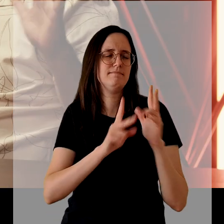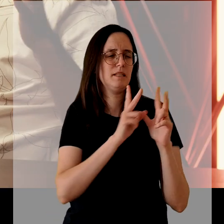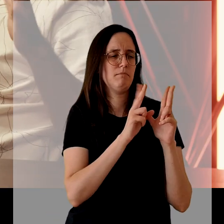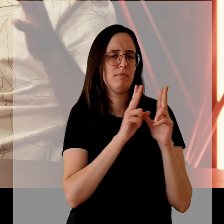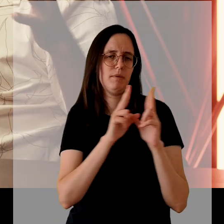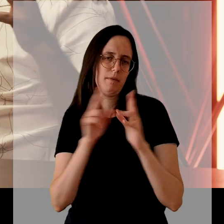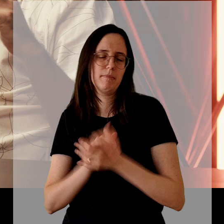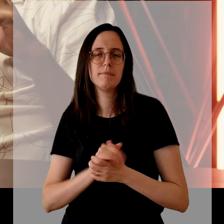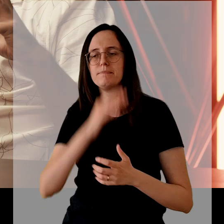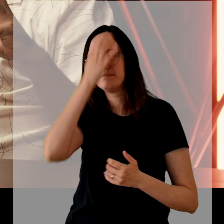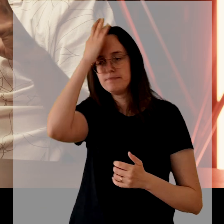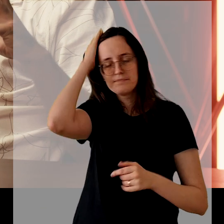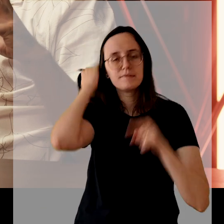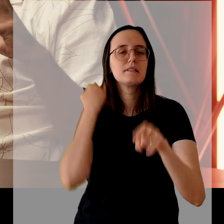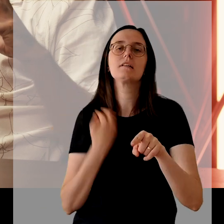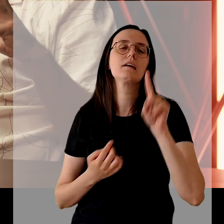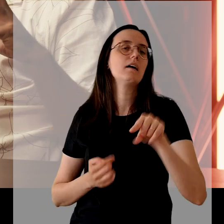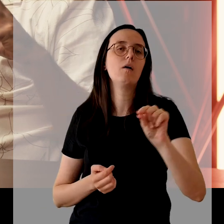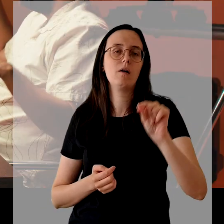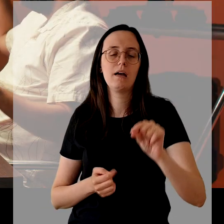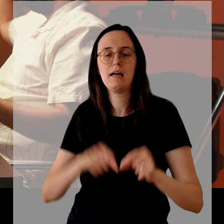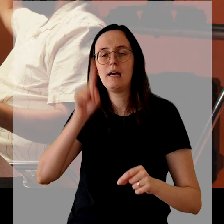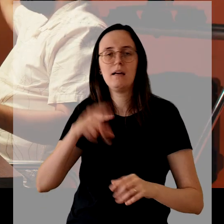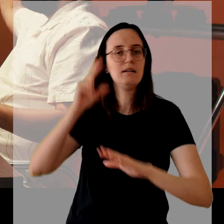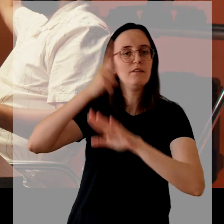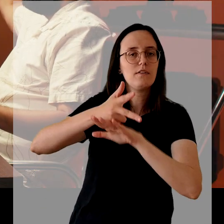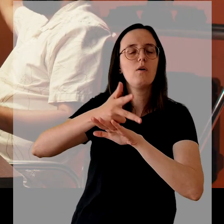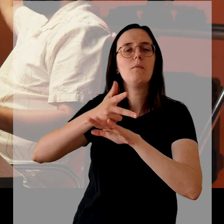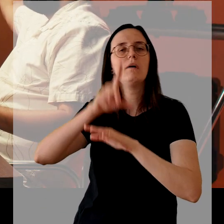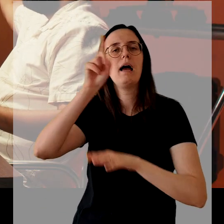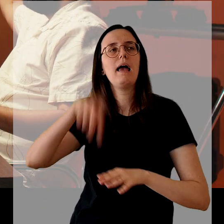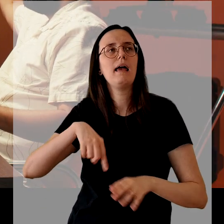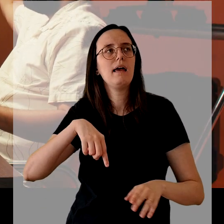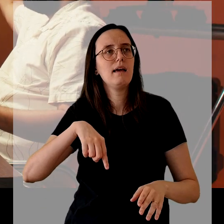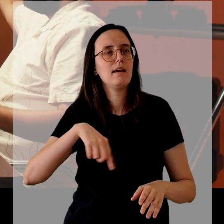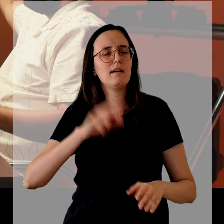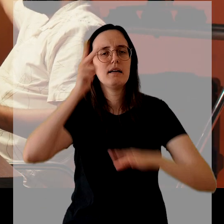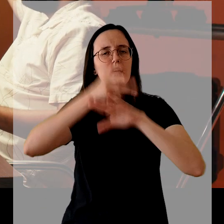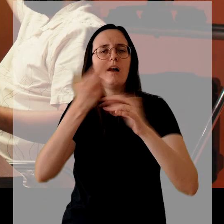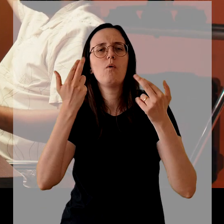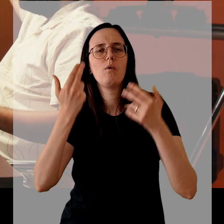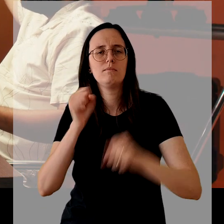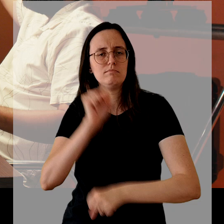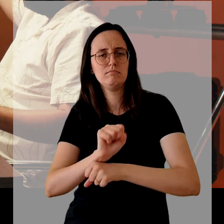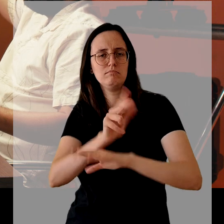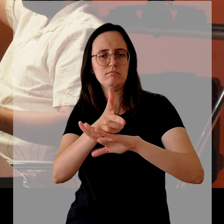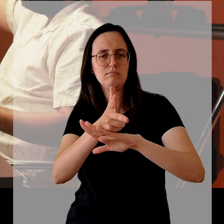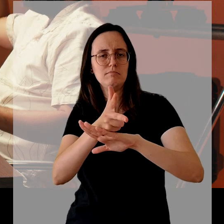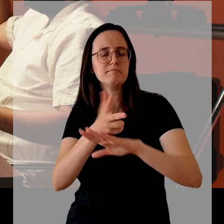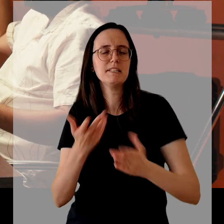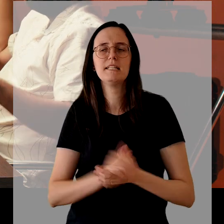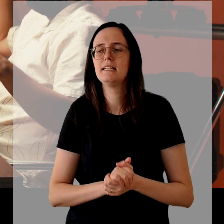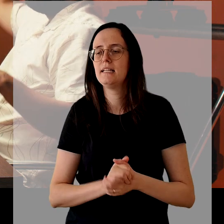desses pedacinhos, entendeu? E aí ele era filmado como câmera, como aquelas câmeras fixas que